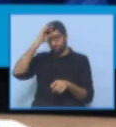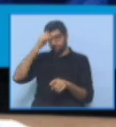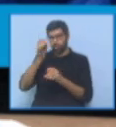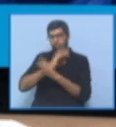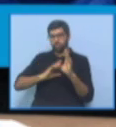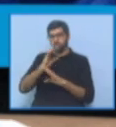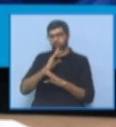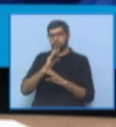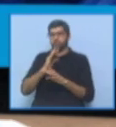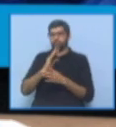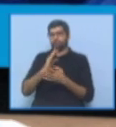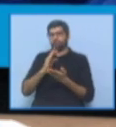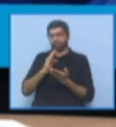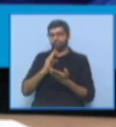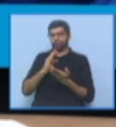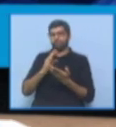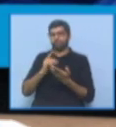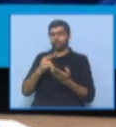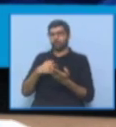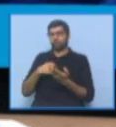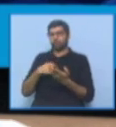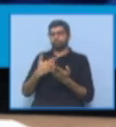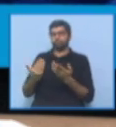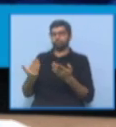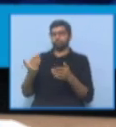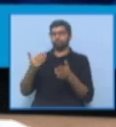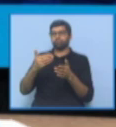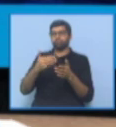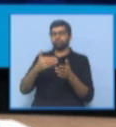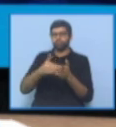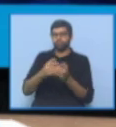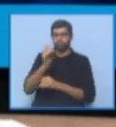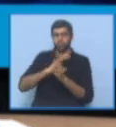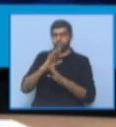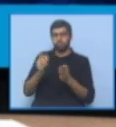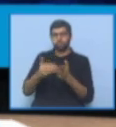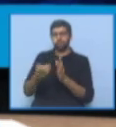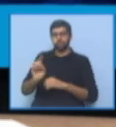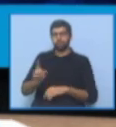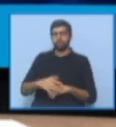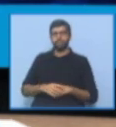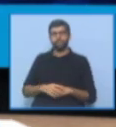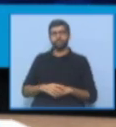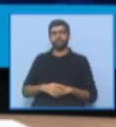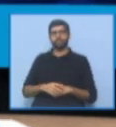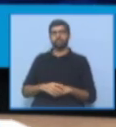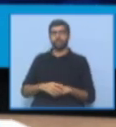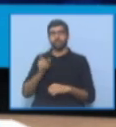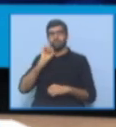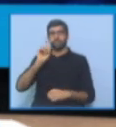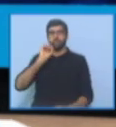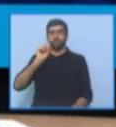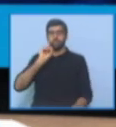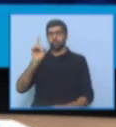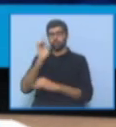europeus, por nem chegar a ser aos portos europeus. Portanto, era importante